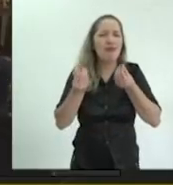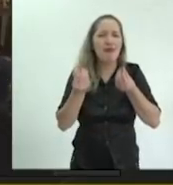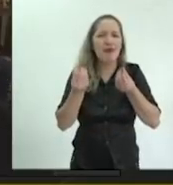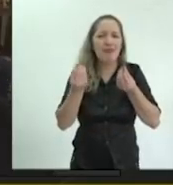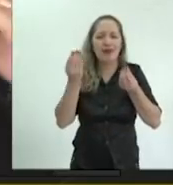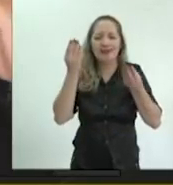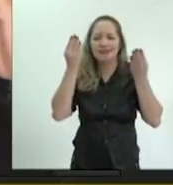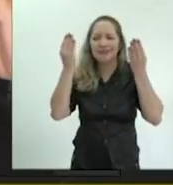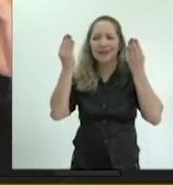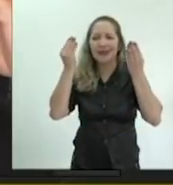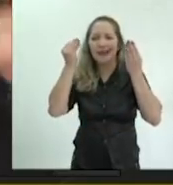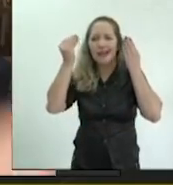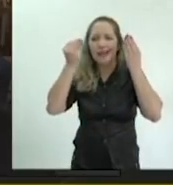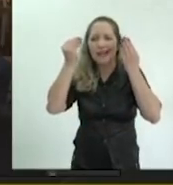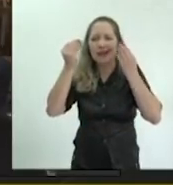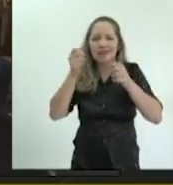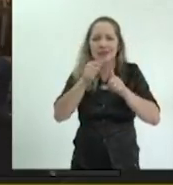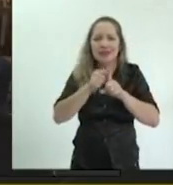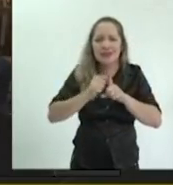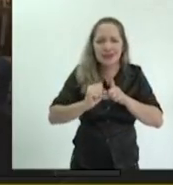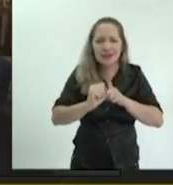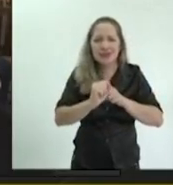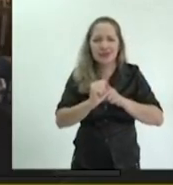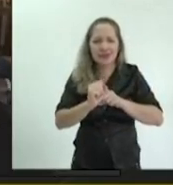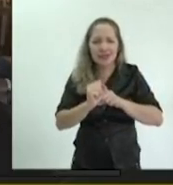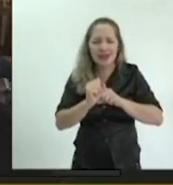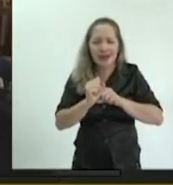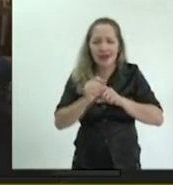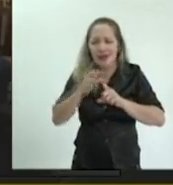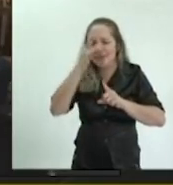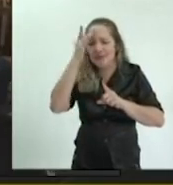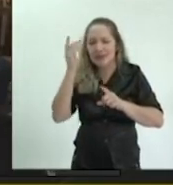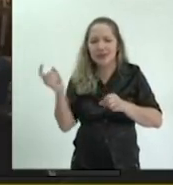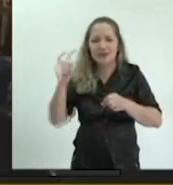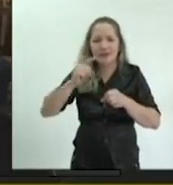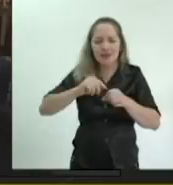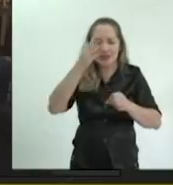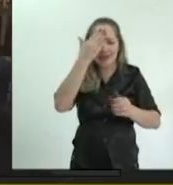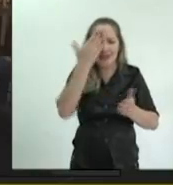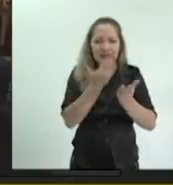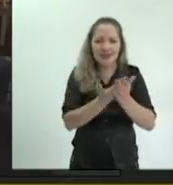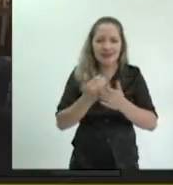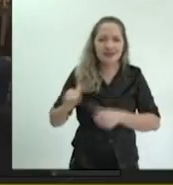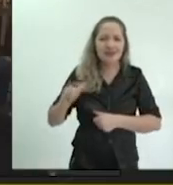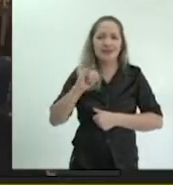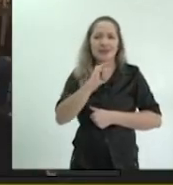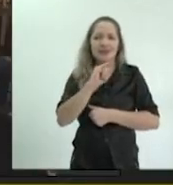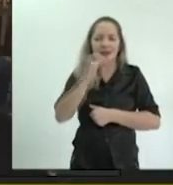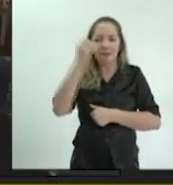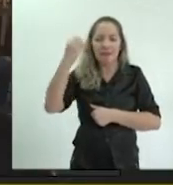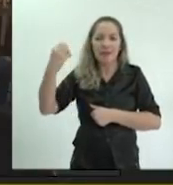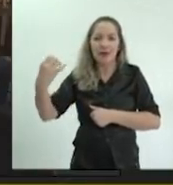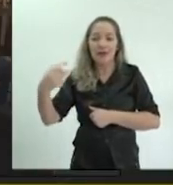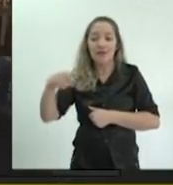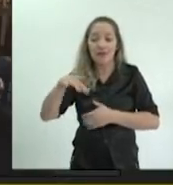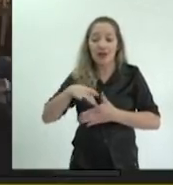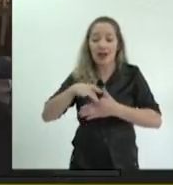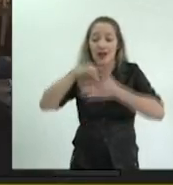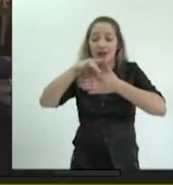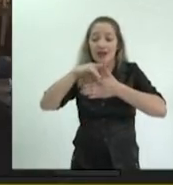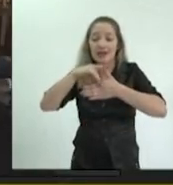daqui para frente? Você que está aí liderando uma das três principais maiores companhias aéreas do país, qual que é a expectativa